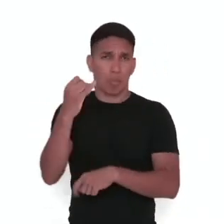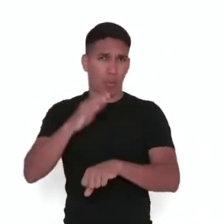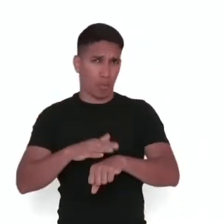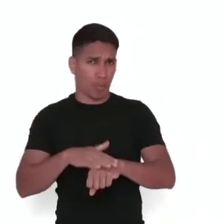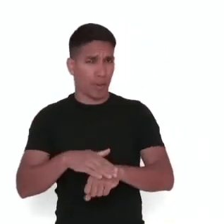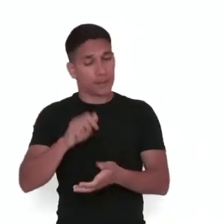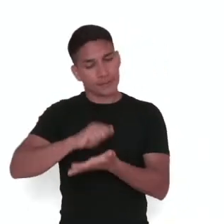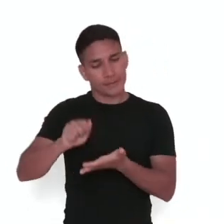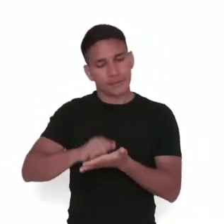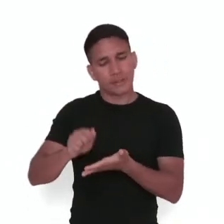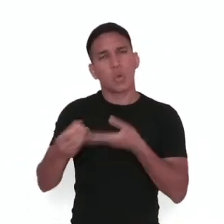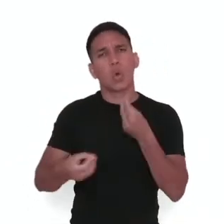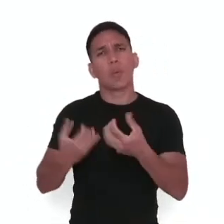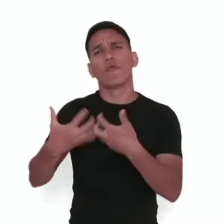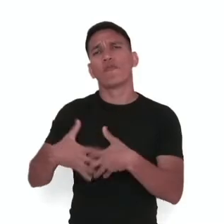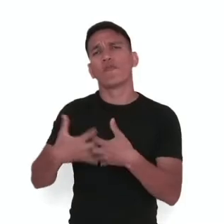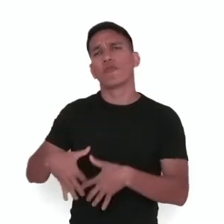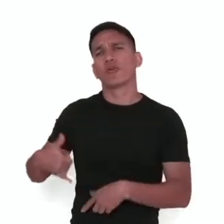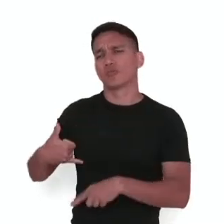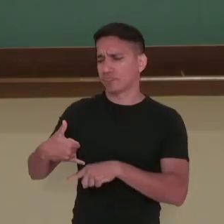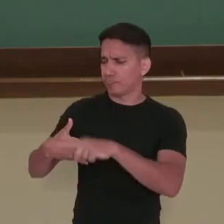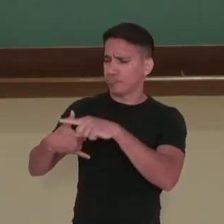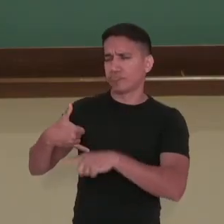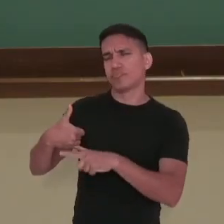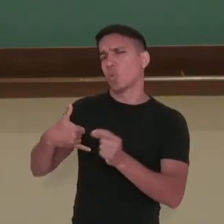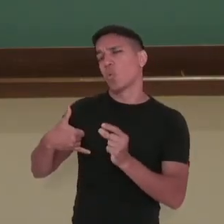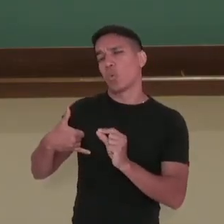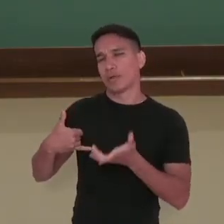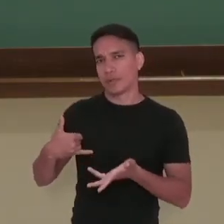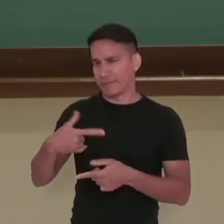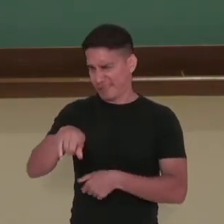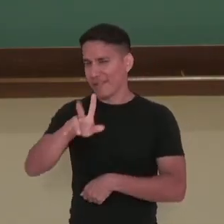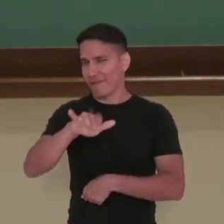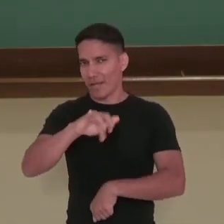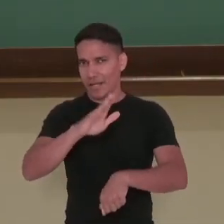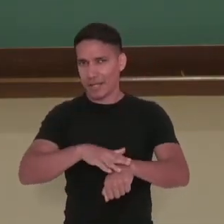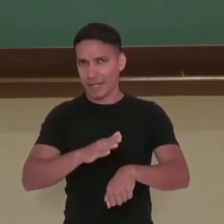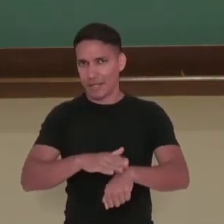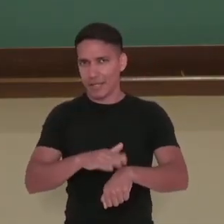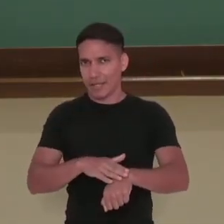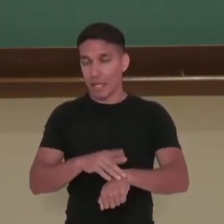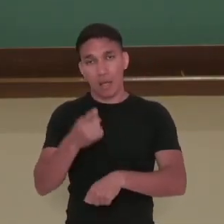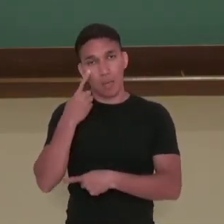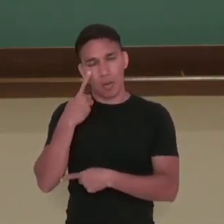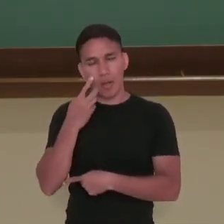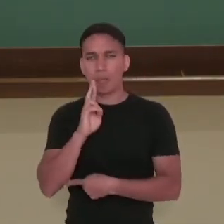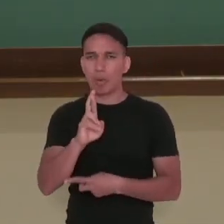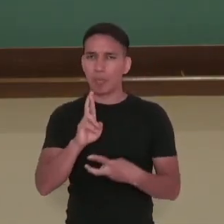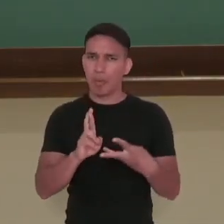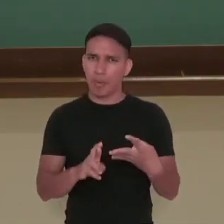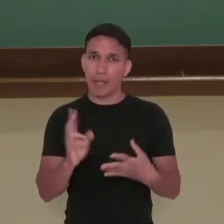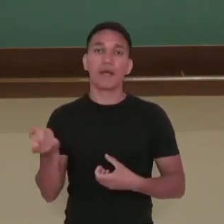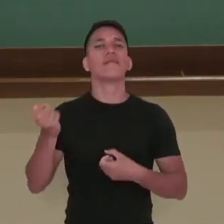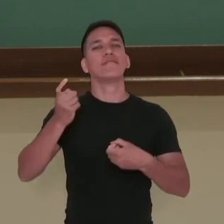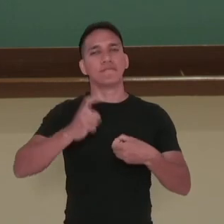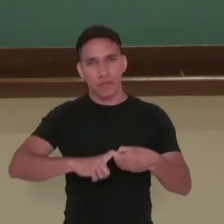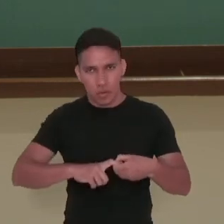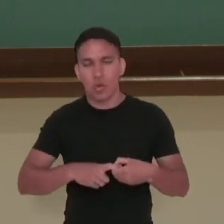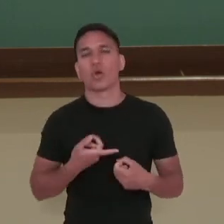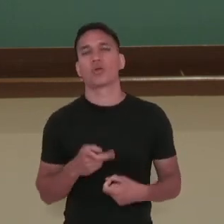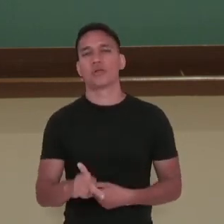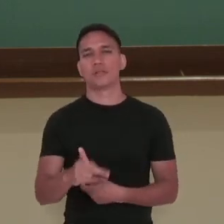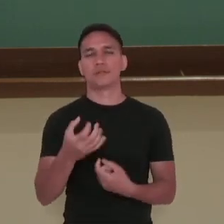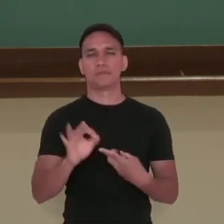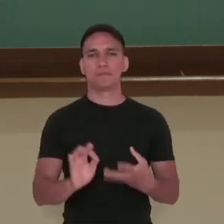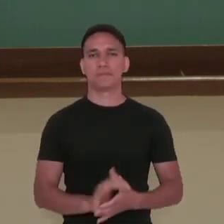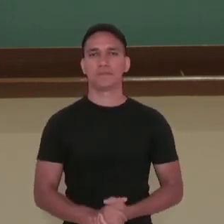descreva o funcionamento dos termômetros. Galera, você terá um tempo para responder e na sequência nós vamos fazer a